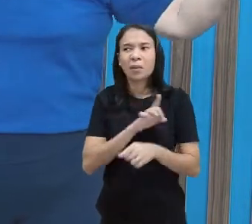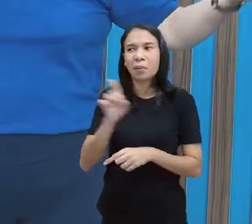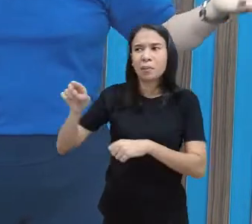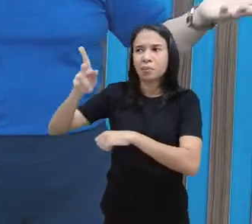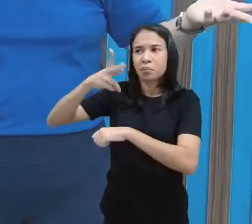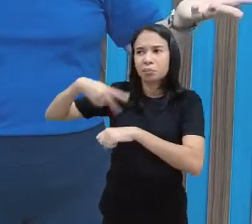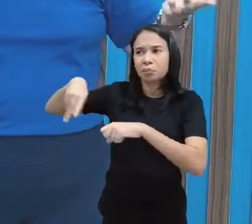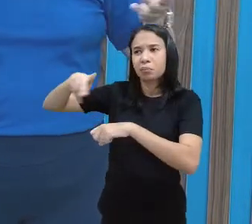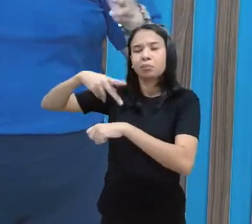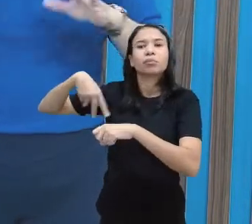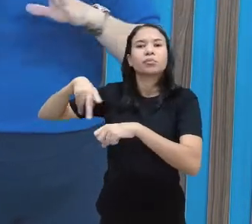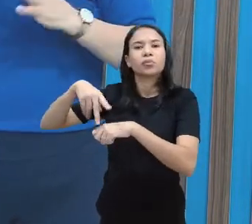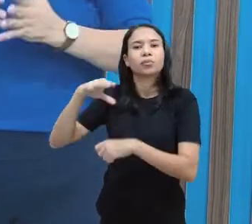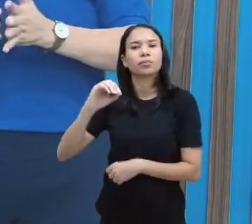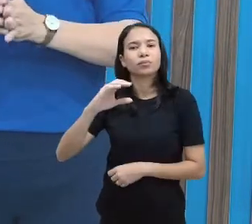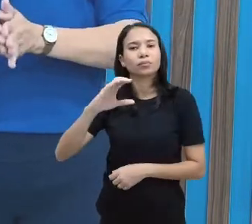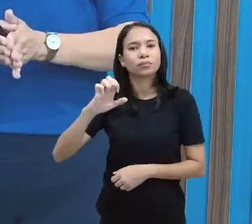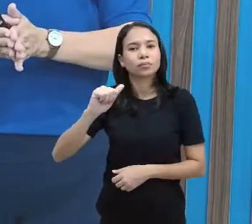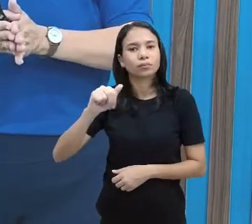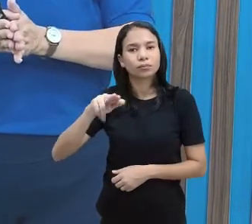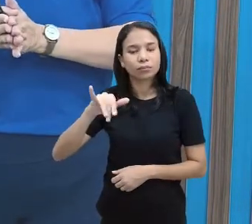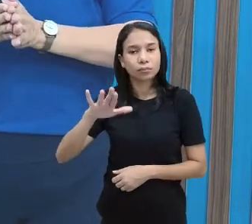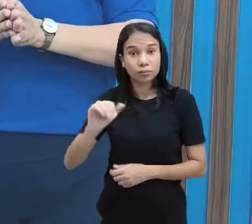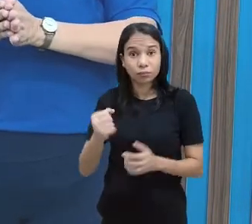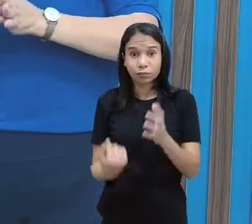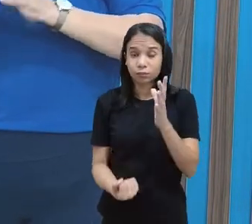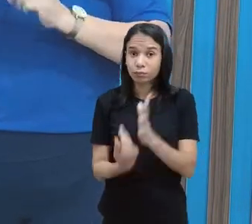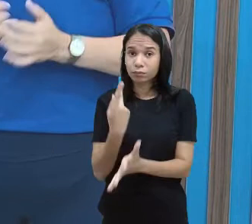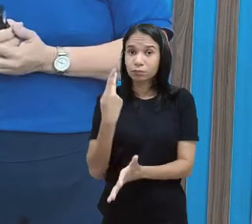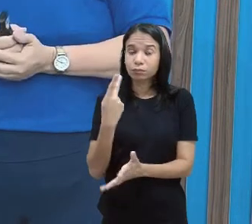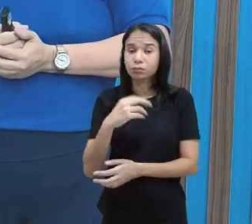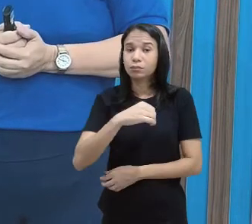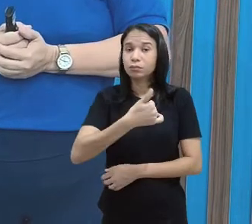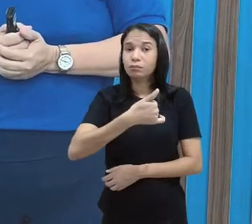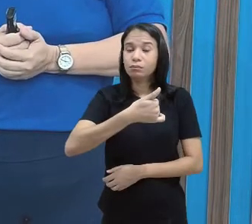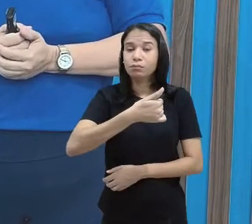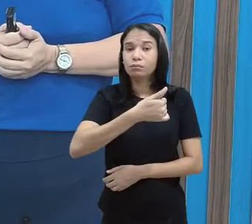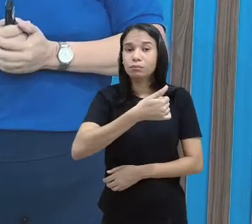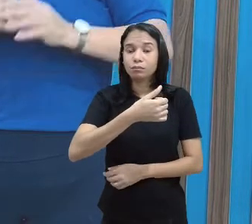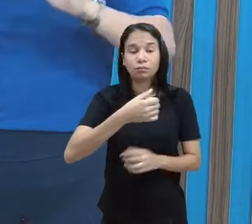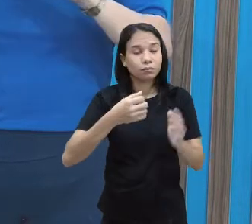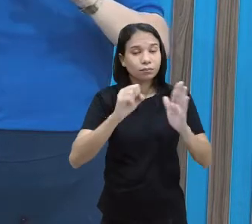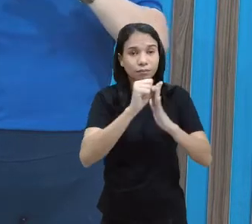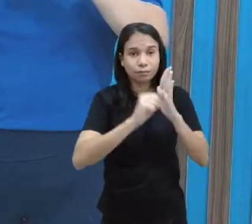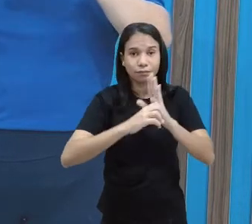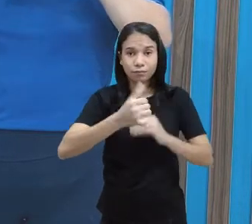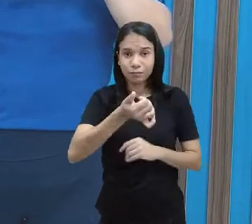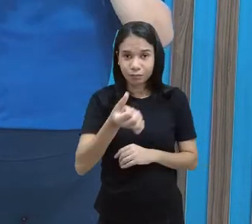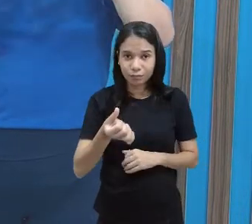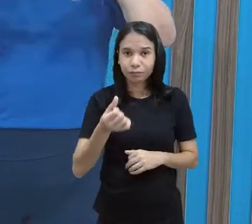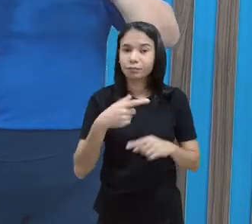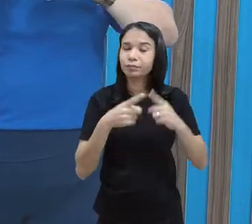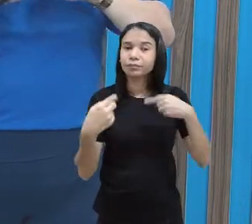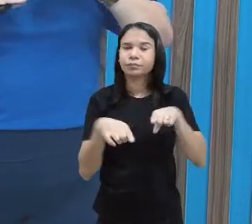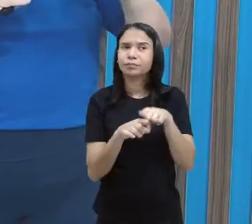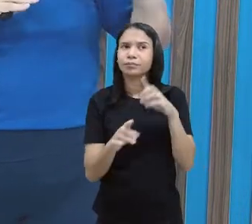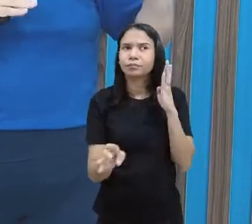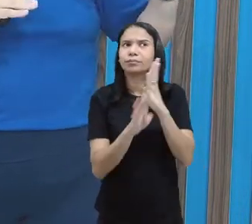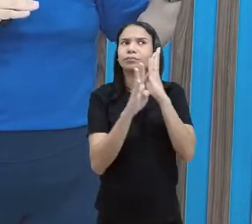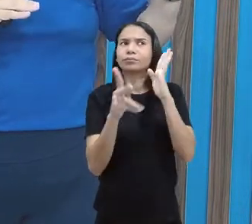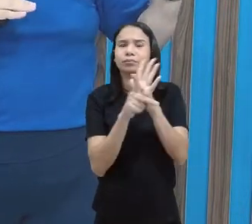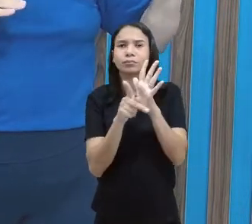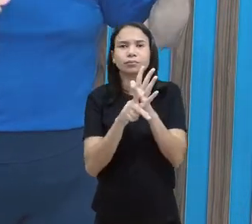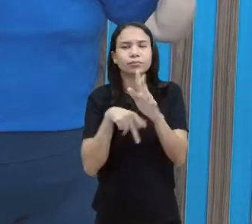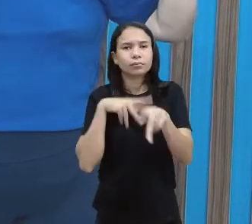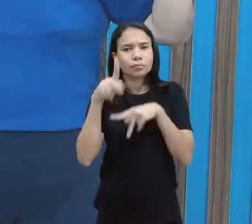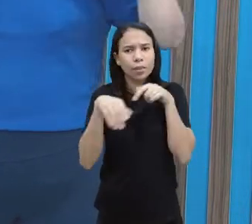Oceania também, aconteceu lá no século XVI. Só o que aconteceu é que eles descobriram, começaram a